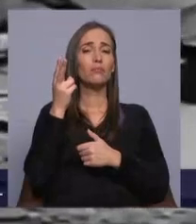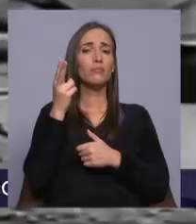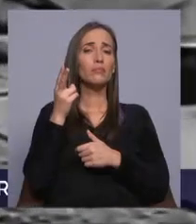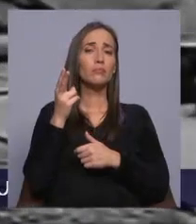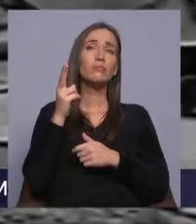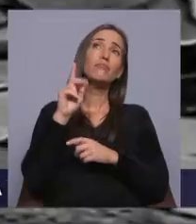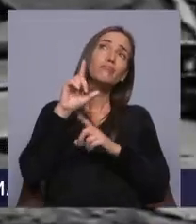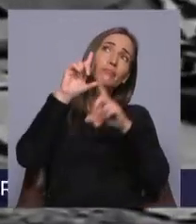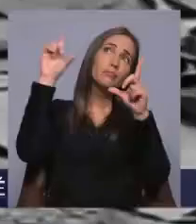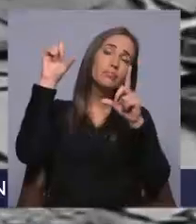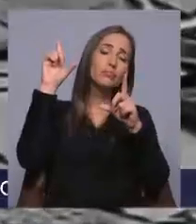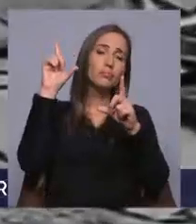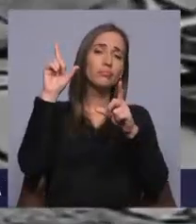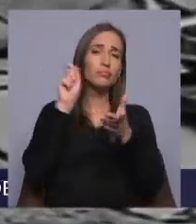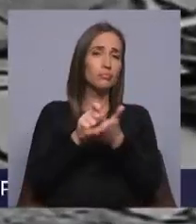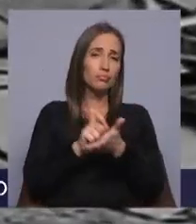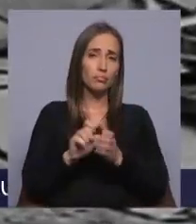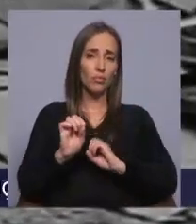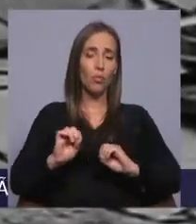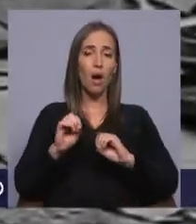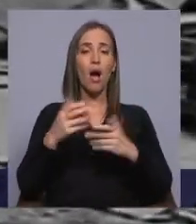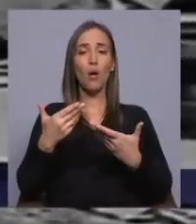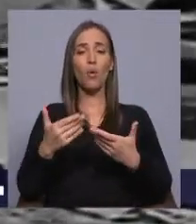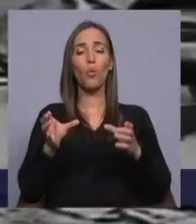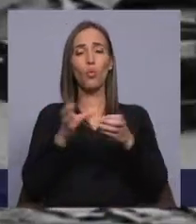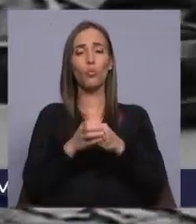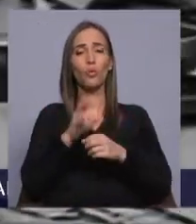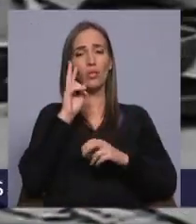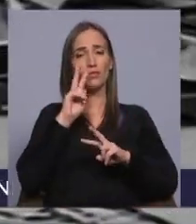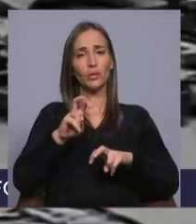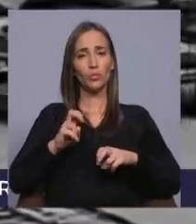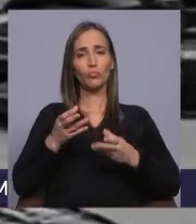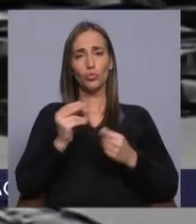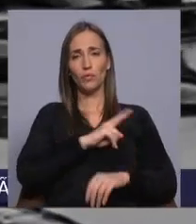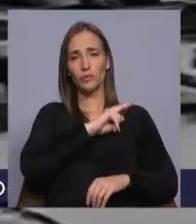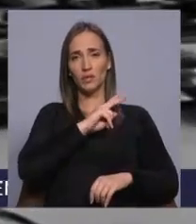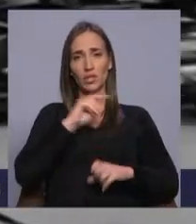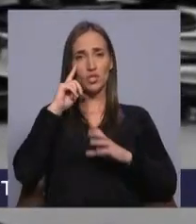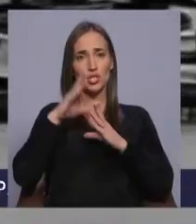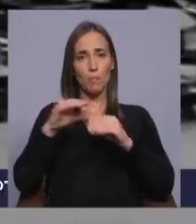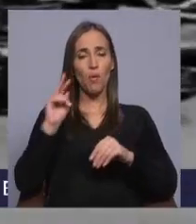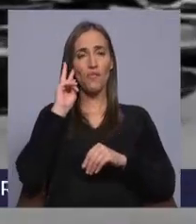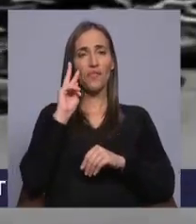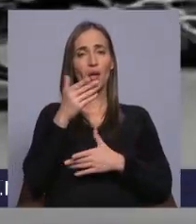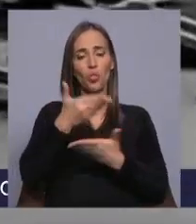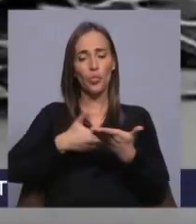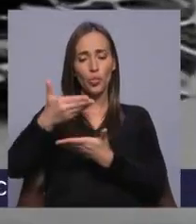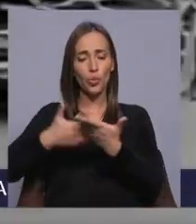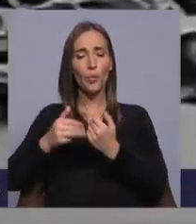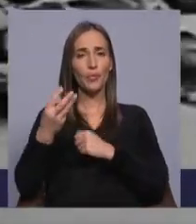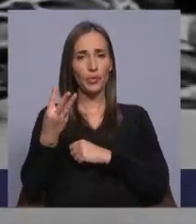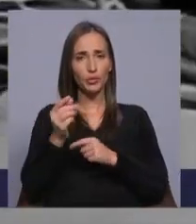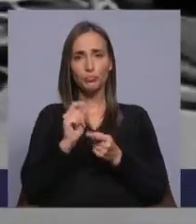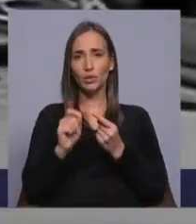celestiais, mas agora um conjunto de investigadores de várias universidades japonesas tiveram a olhar para 3 documentos